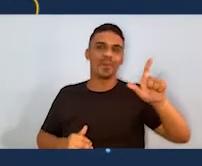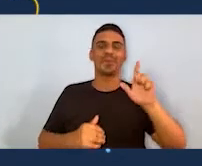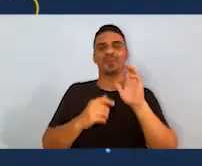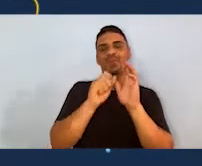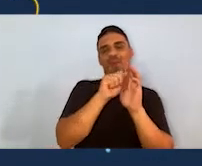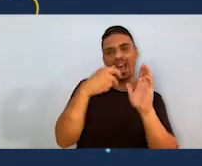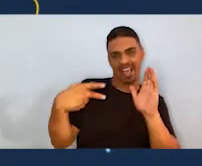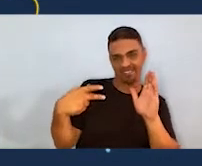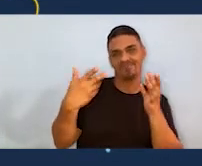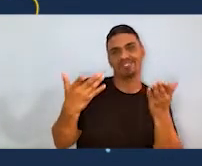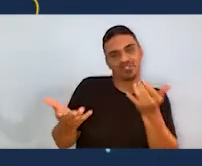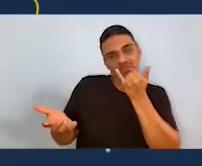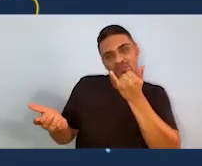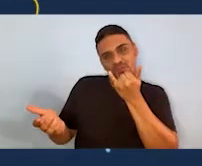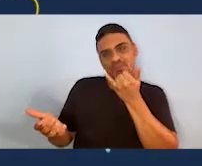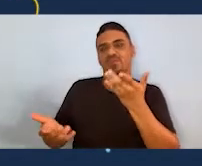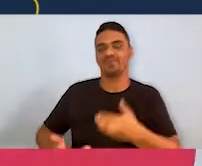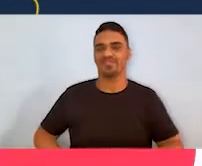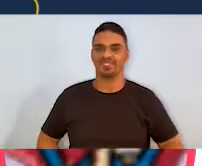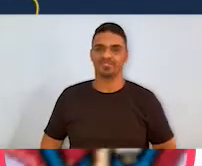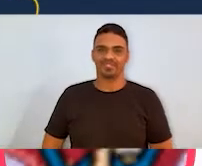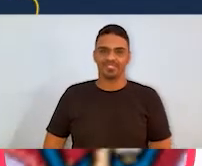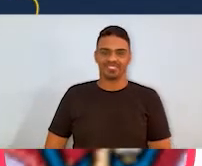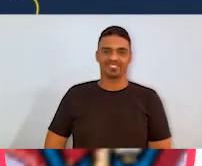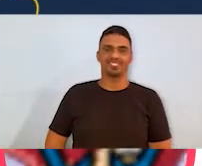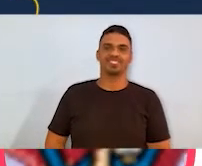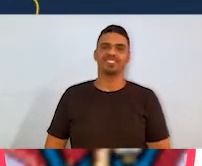maravilha, eu vou pegar essa...